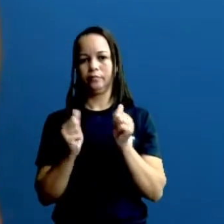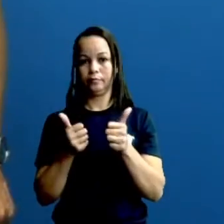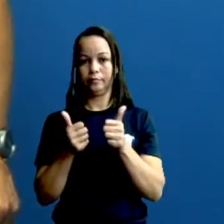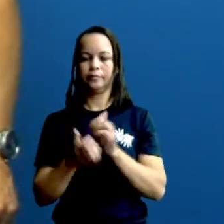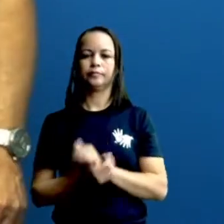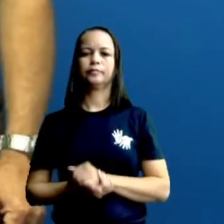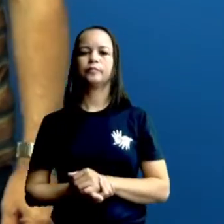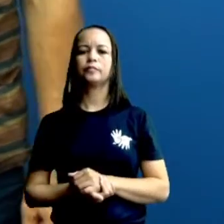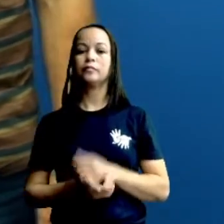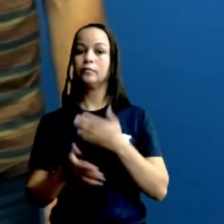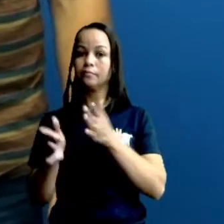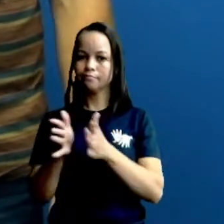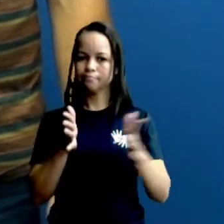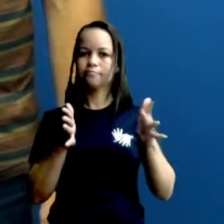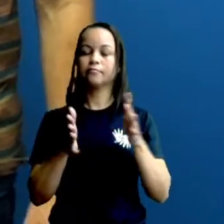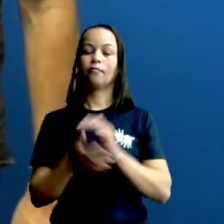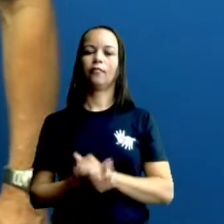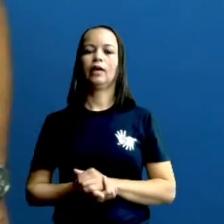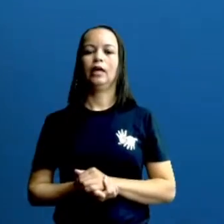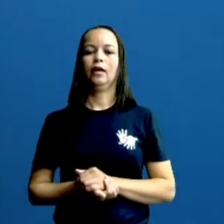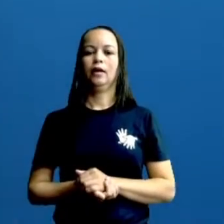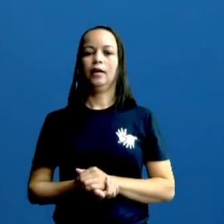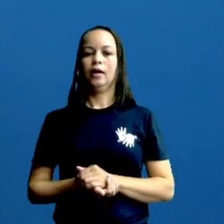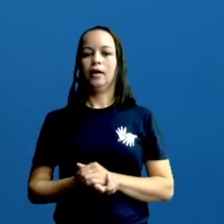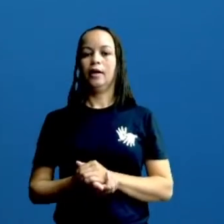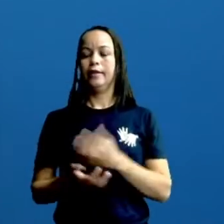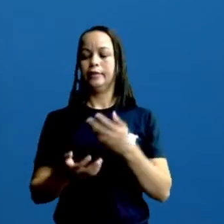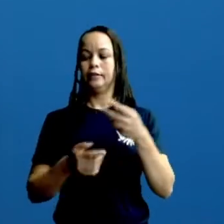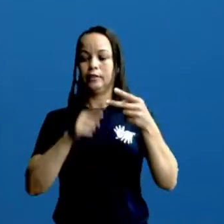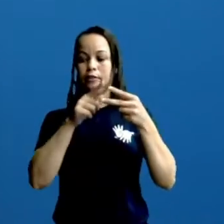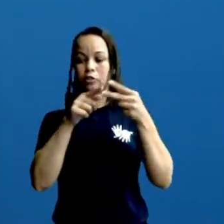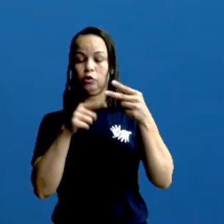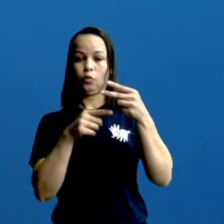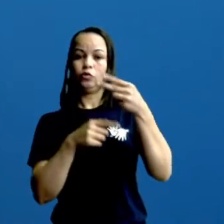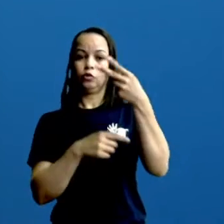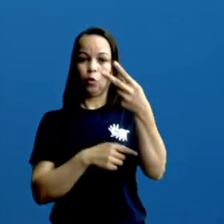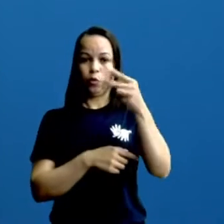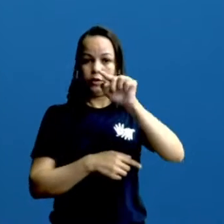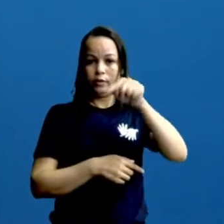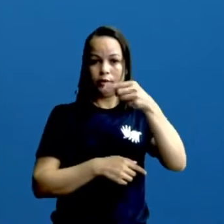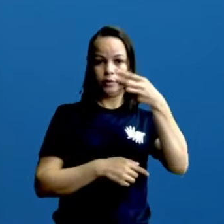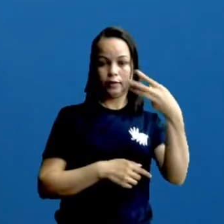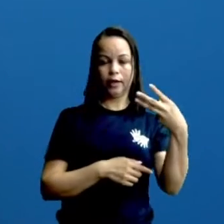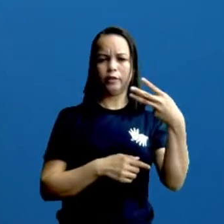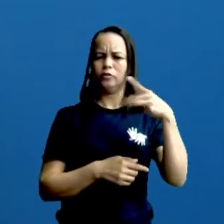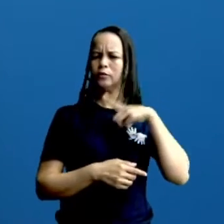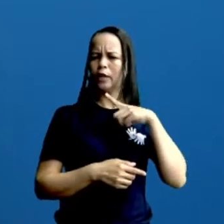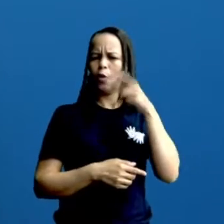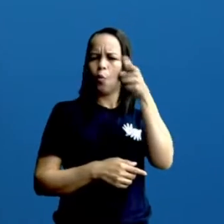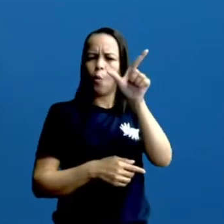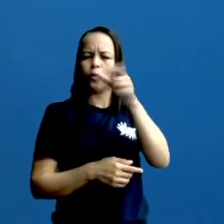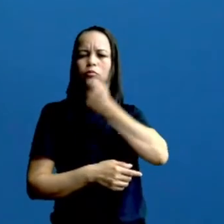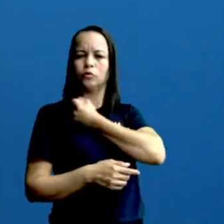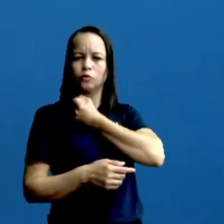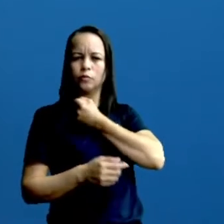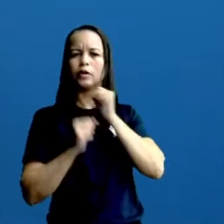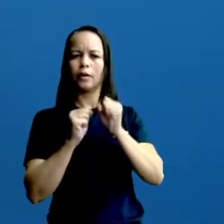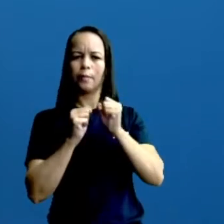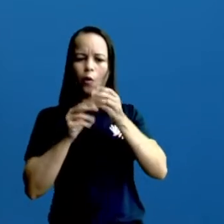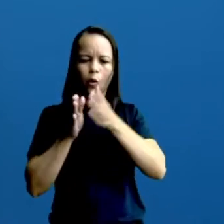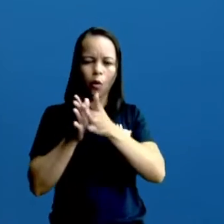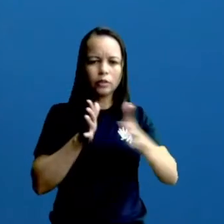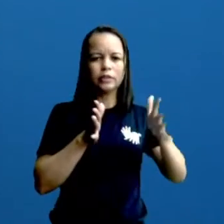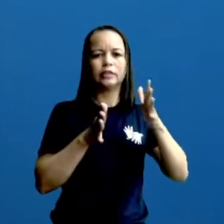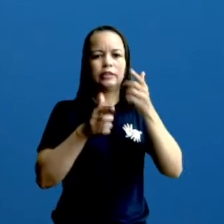Beleza. Vamos continuar. Entre esses dois novos números aqui, 2 e 3, tem algum número que